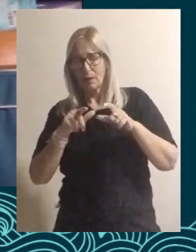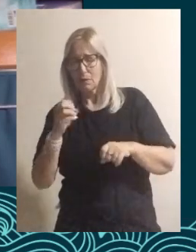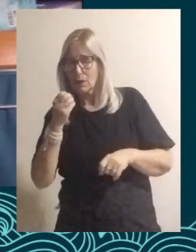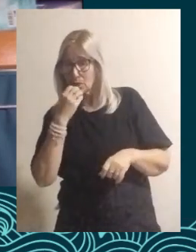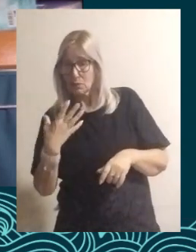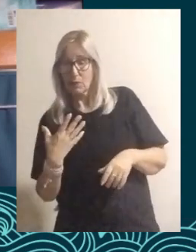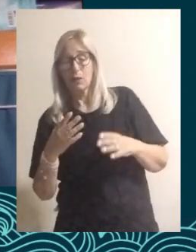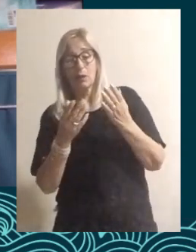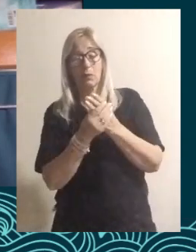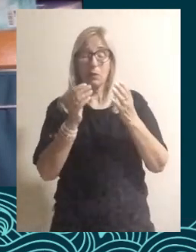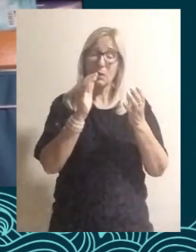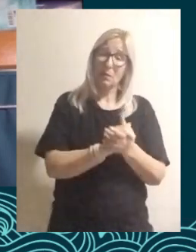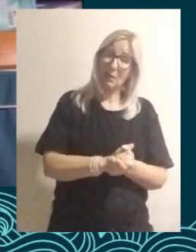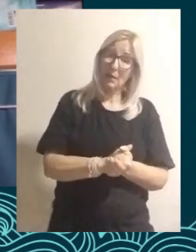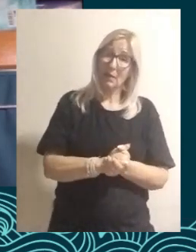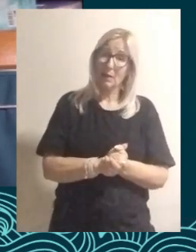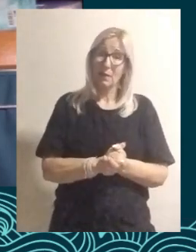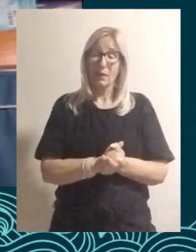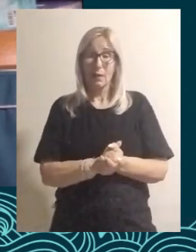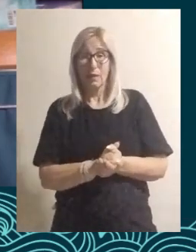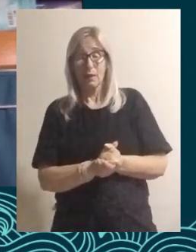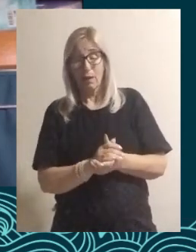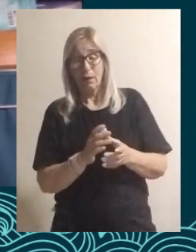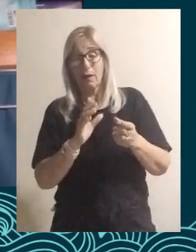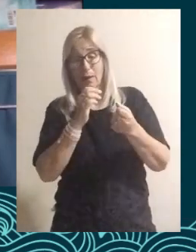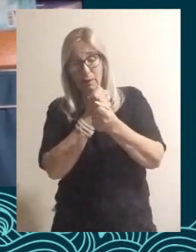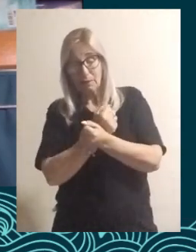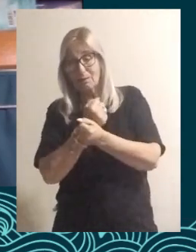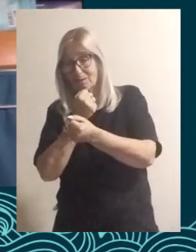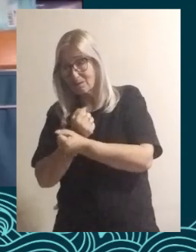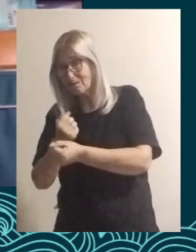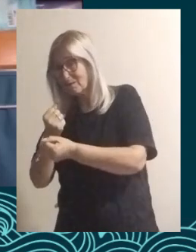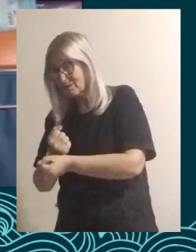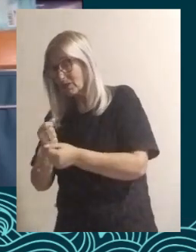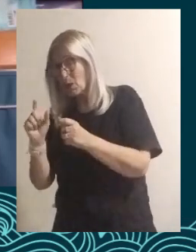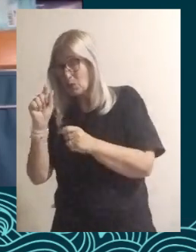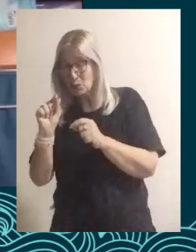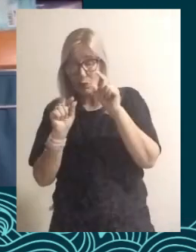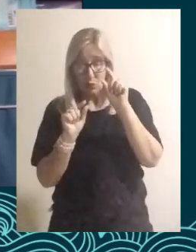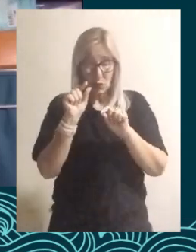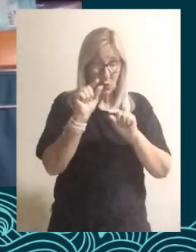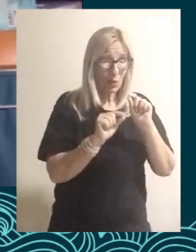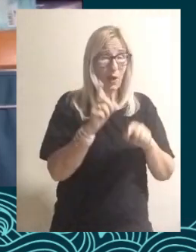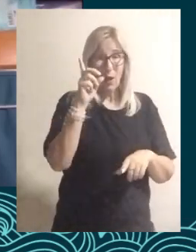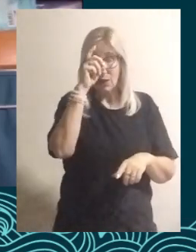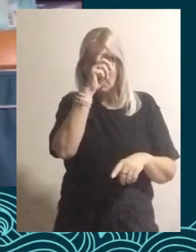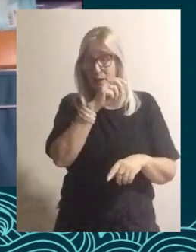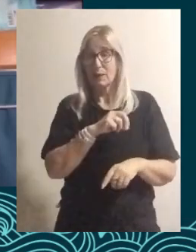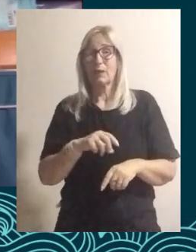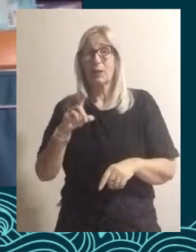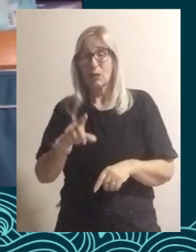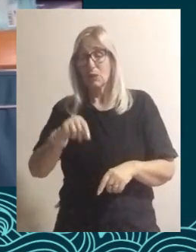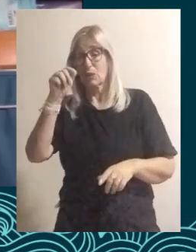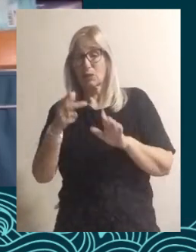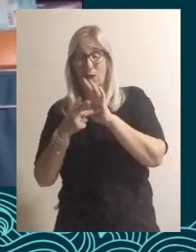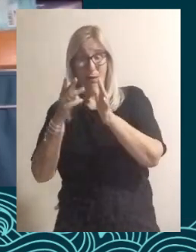vezes é um trabalho bom, ou talvez um casamento, mais a gente vai se amarrando também aos pouquinhos, e